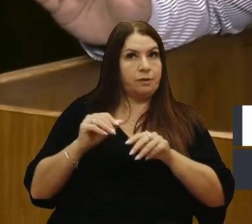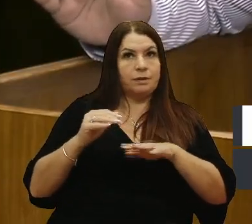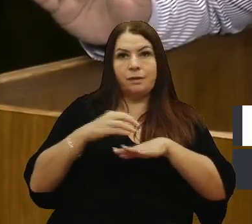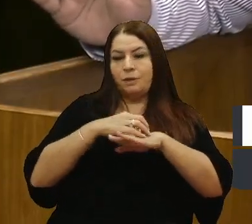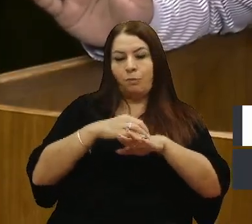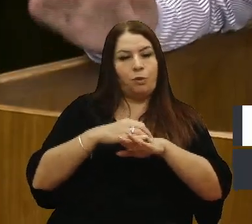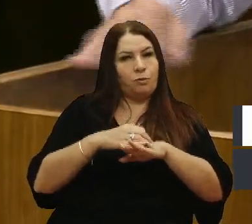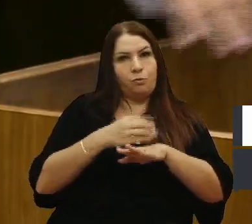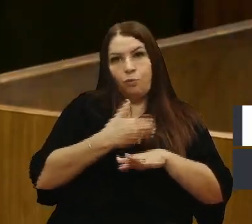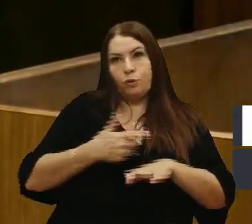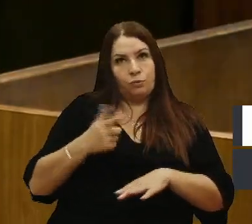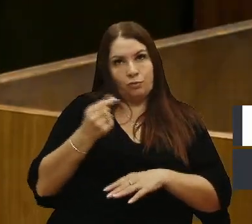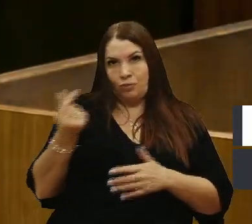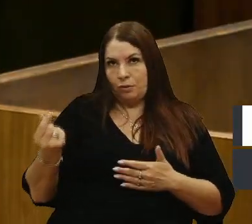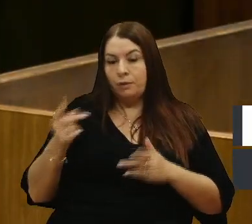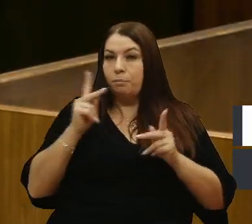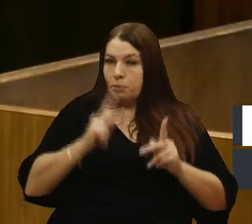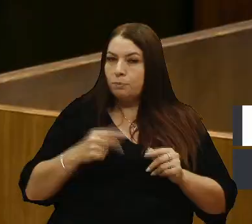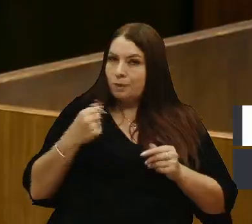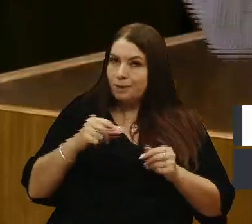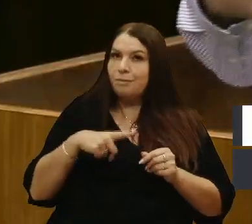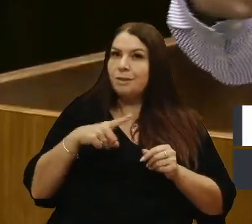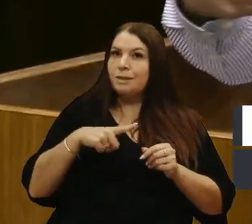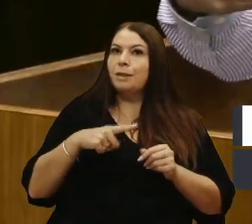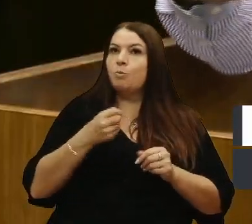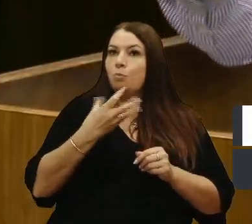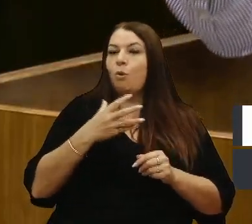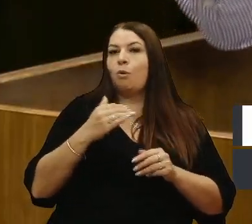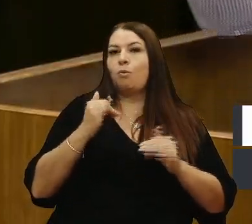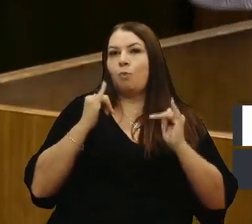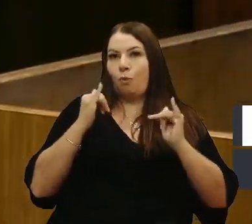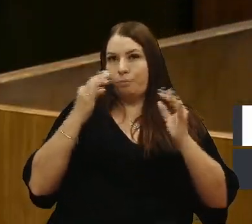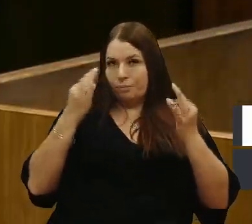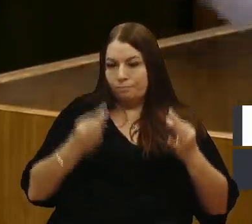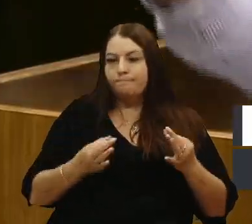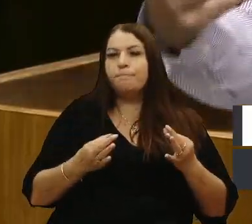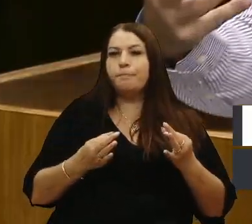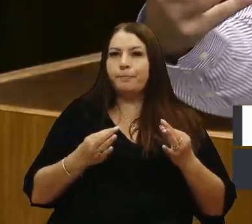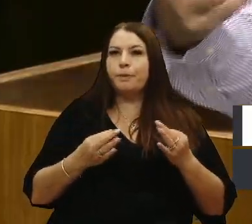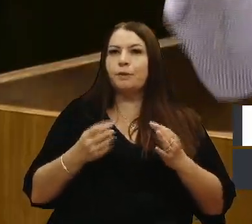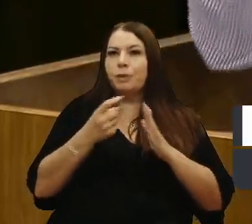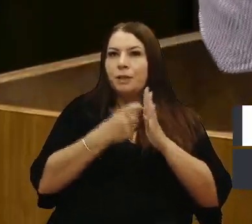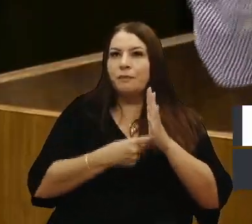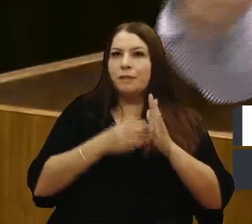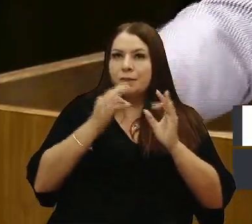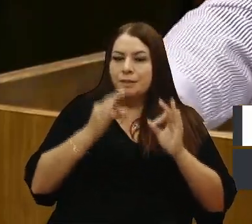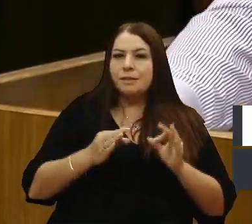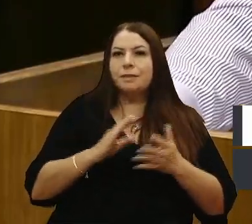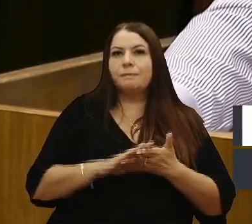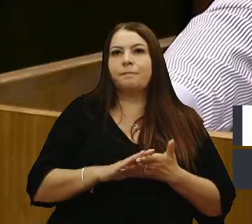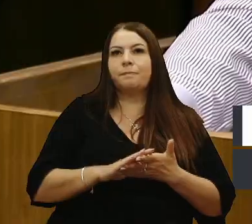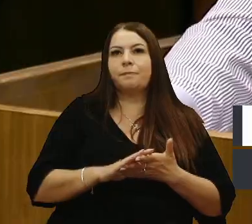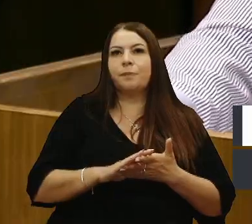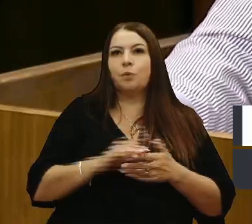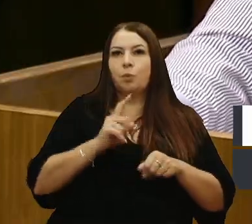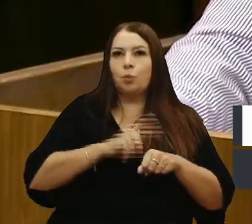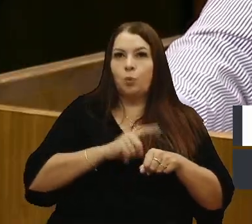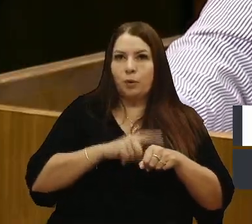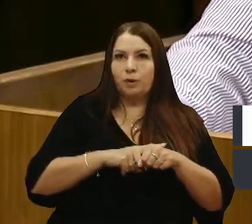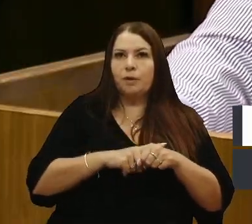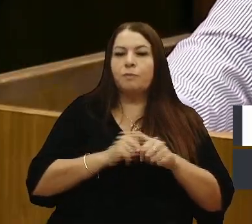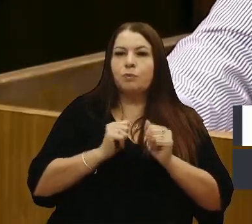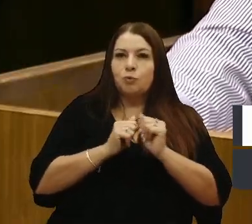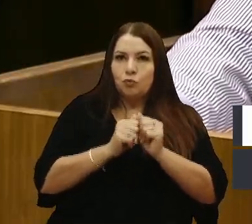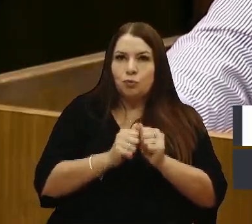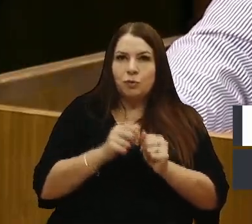sem dinheiro. As pessoas precisam ter um bom transporte público com uma tarifa adequada e com horários. Então, vamos